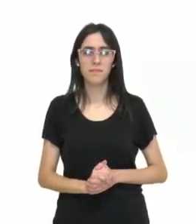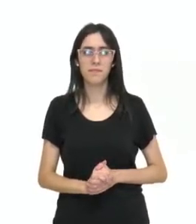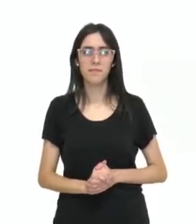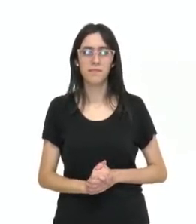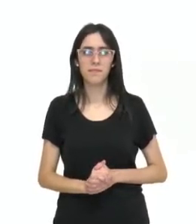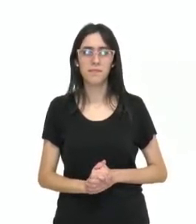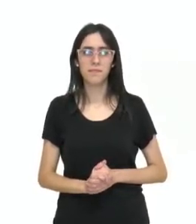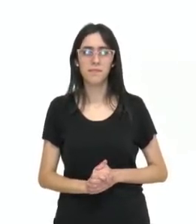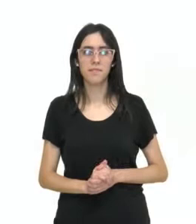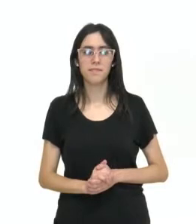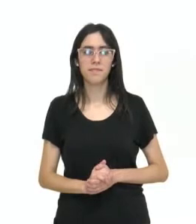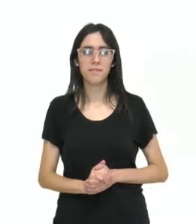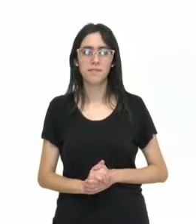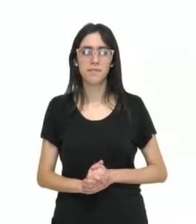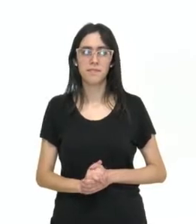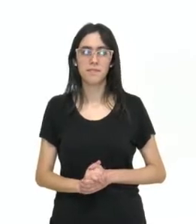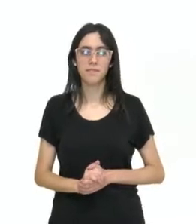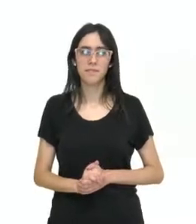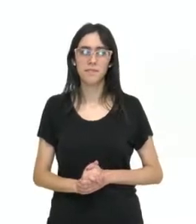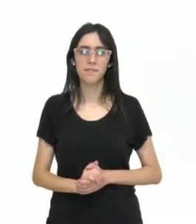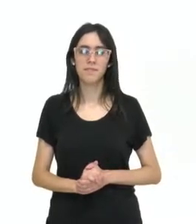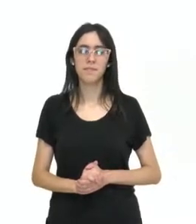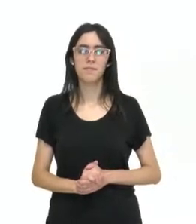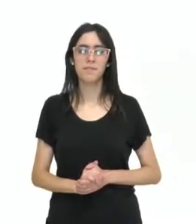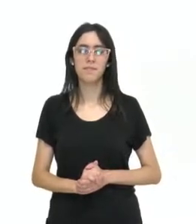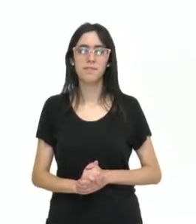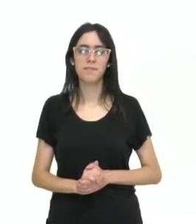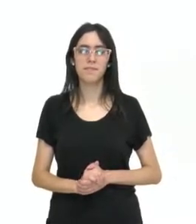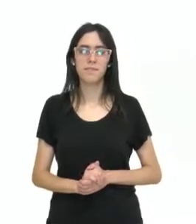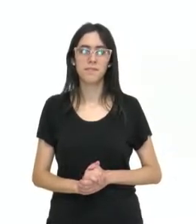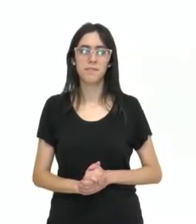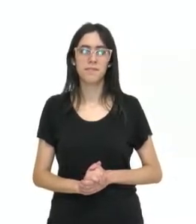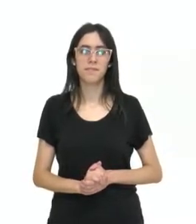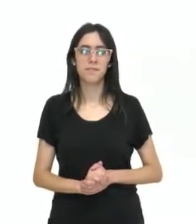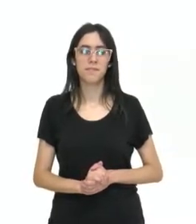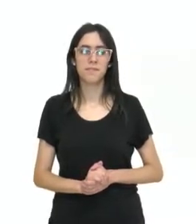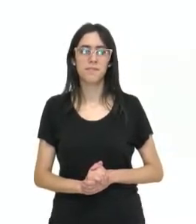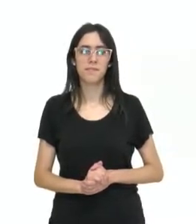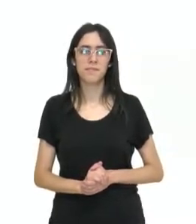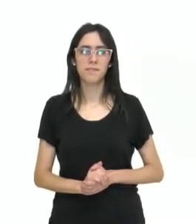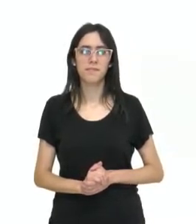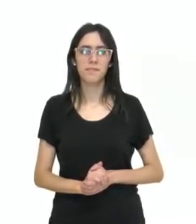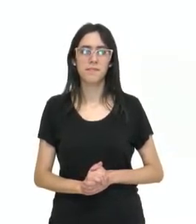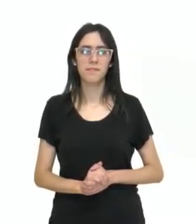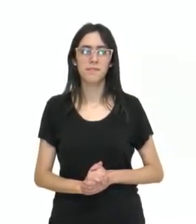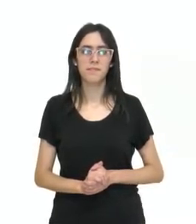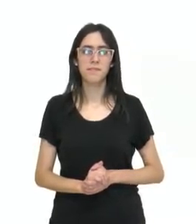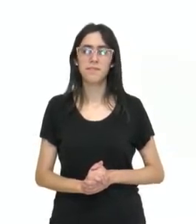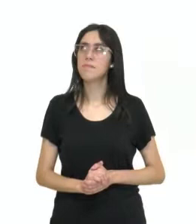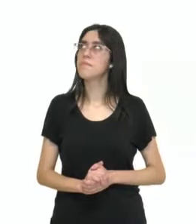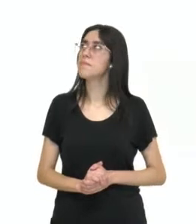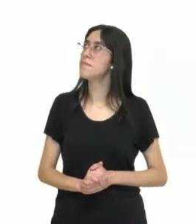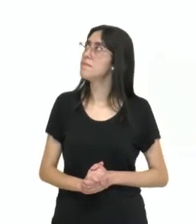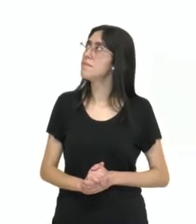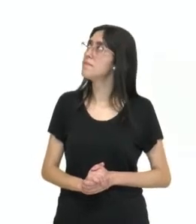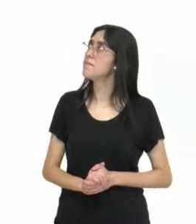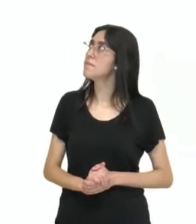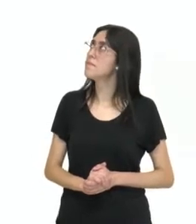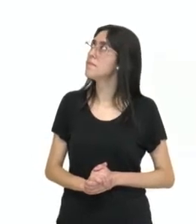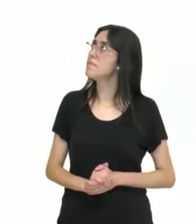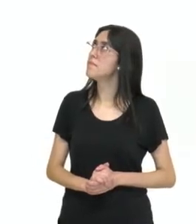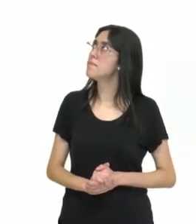visitantes. La conclusión a grandes rasgos es que somos vagos, hablamos